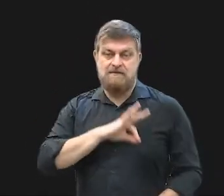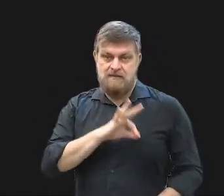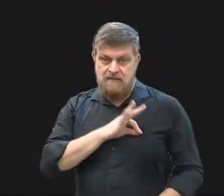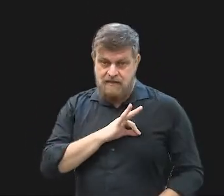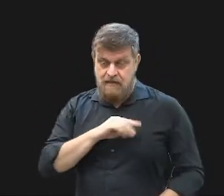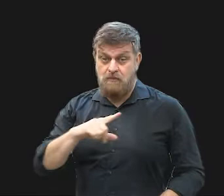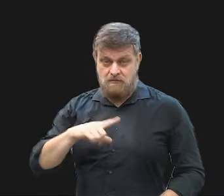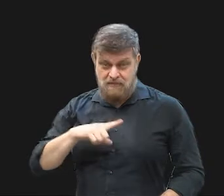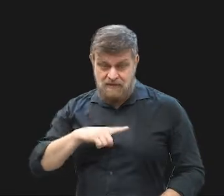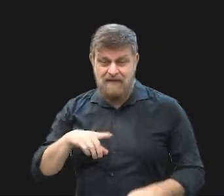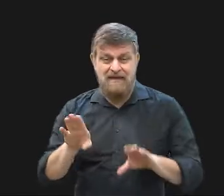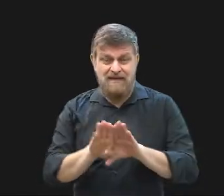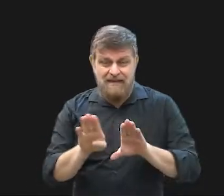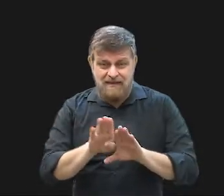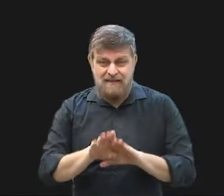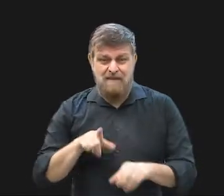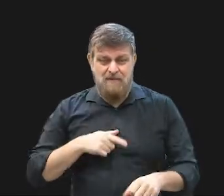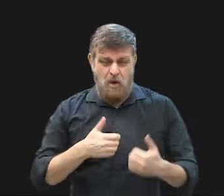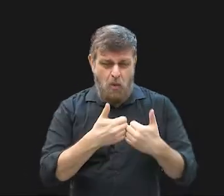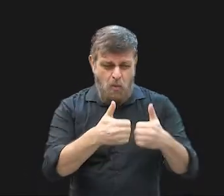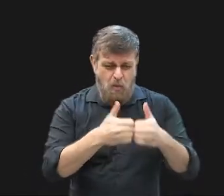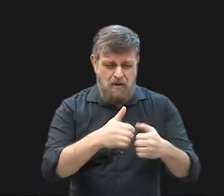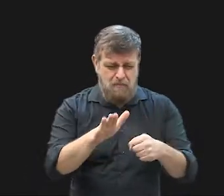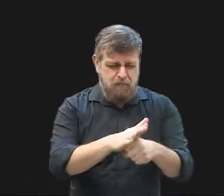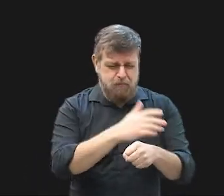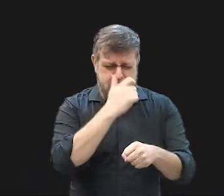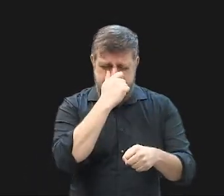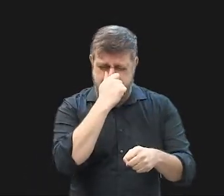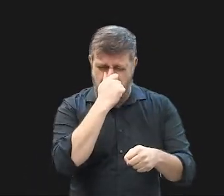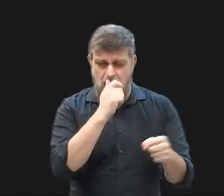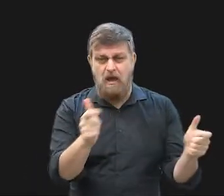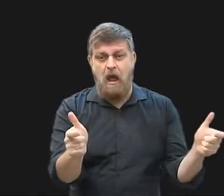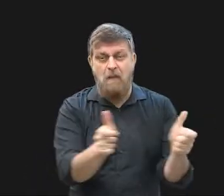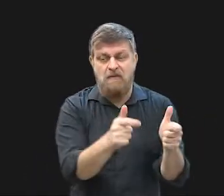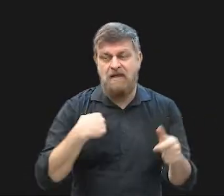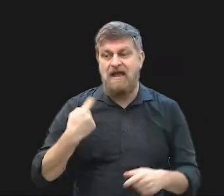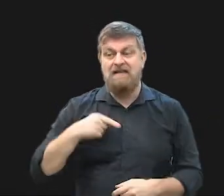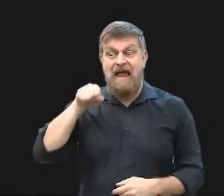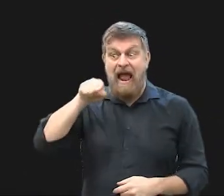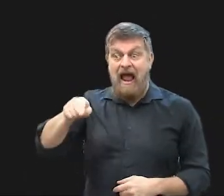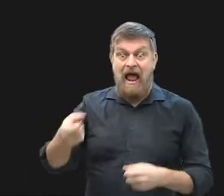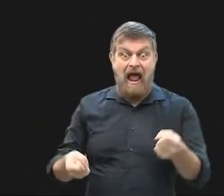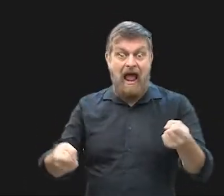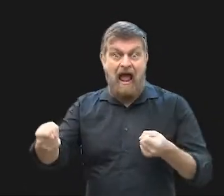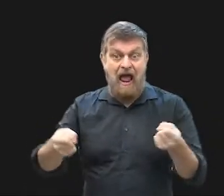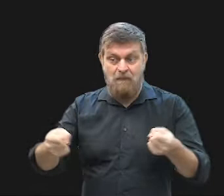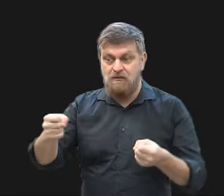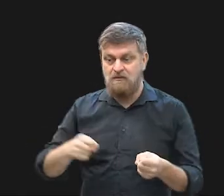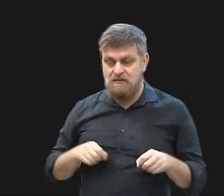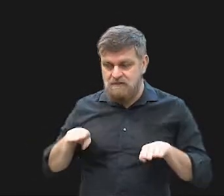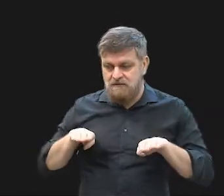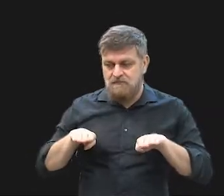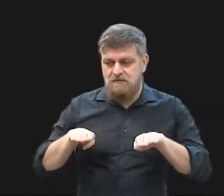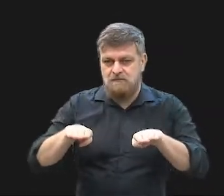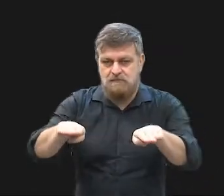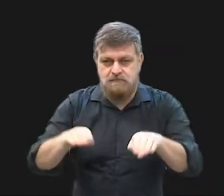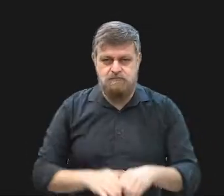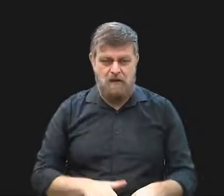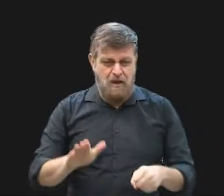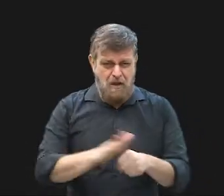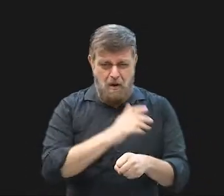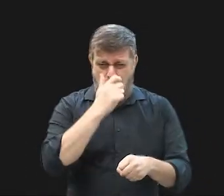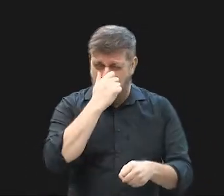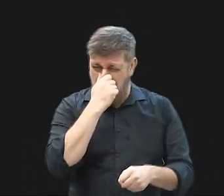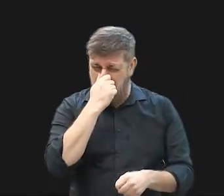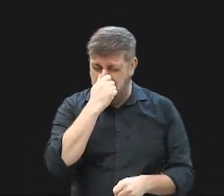você também ajudaria a desafogar os ônibus, que a gente sabe que não adianta. Os ônibus, eles estão lotados. Quem pega ônibus